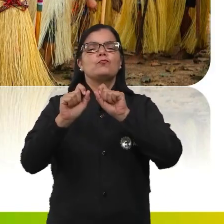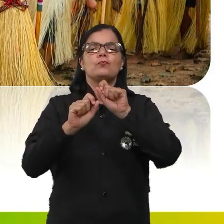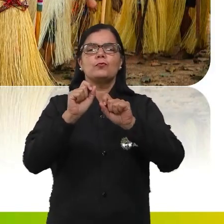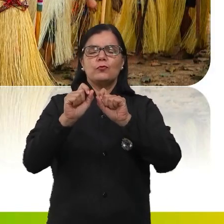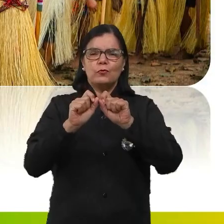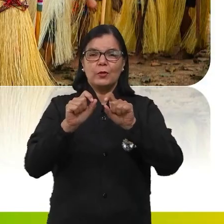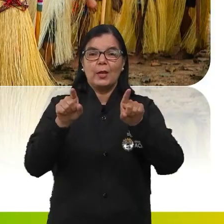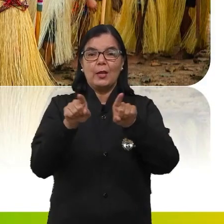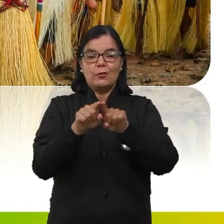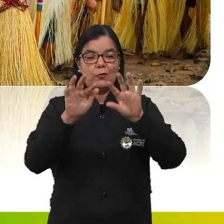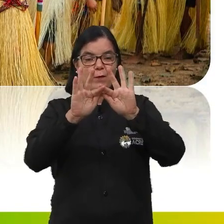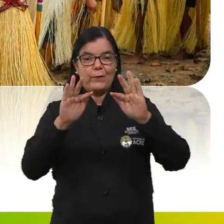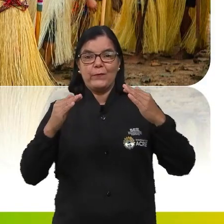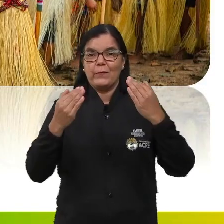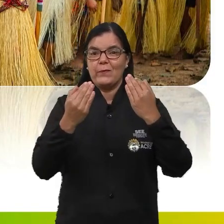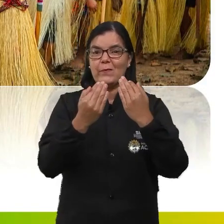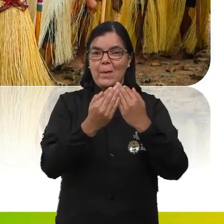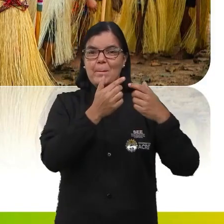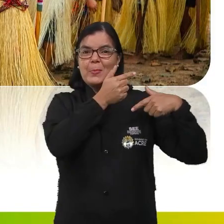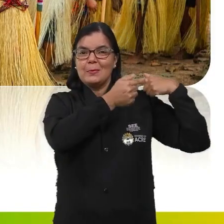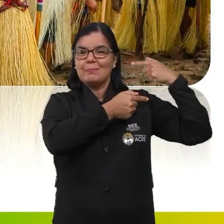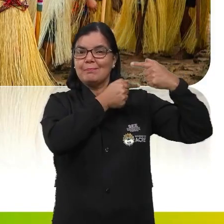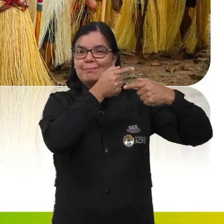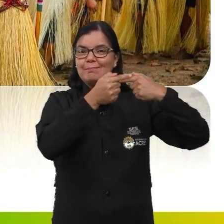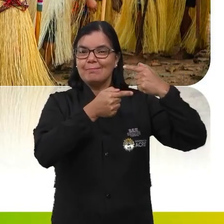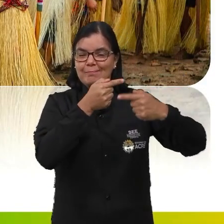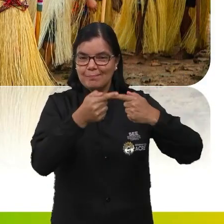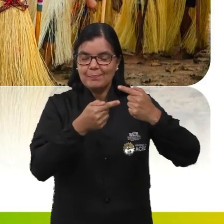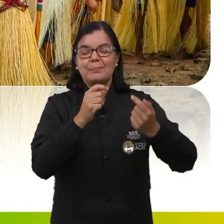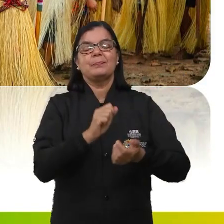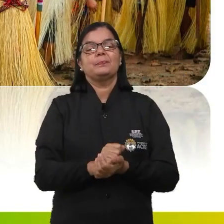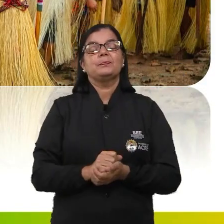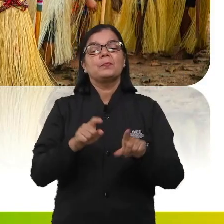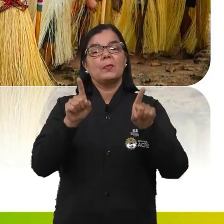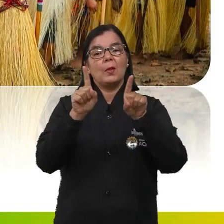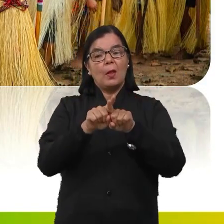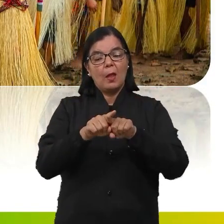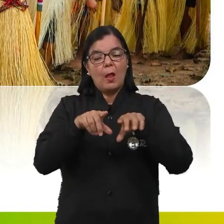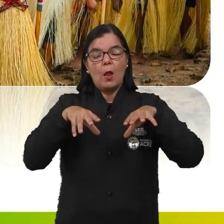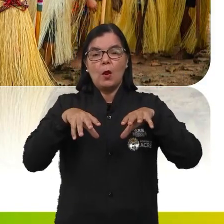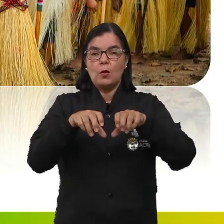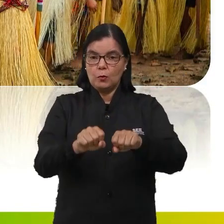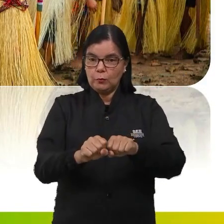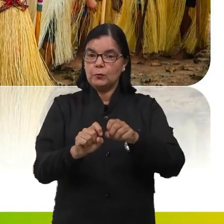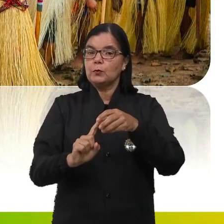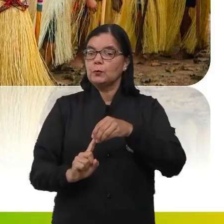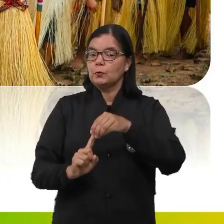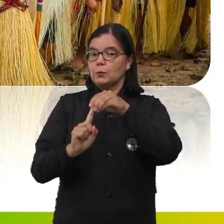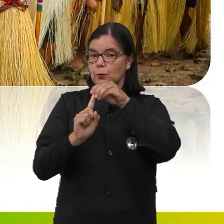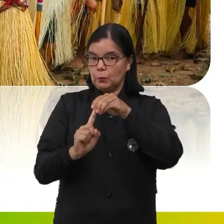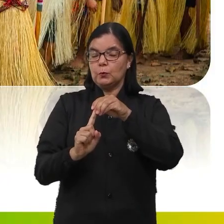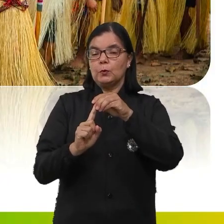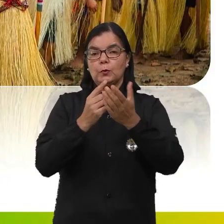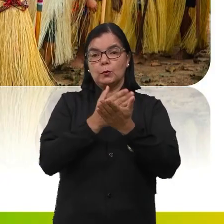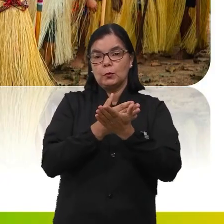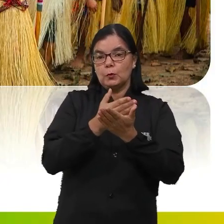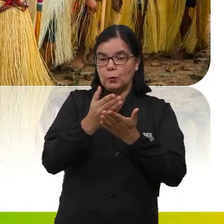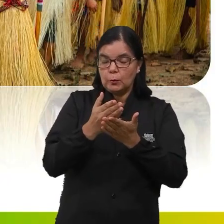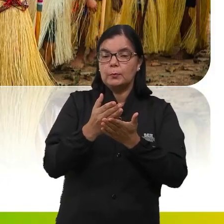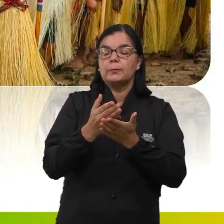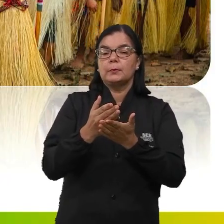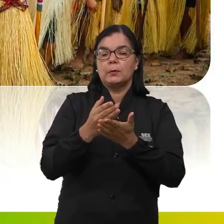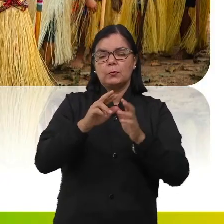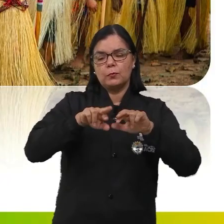o Acre, que faz parte da Amazônia Ocidental, é um território singular e berço de uma